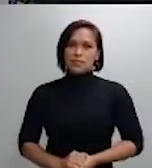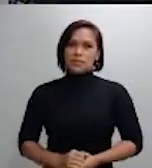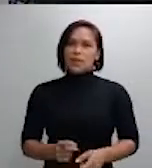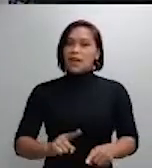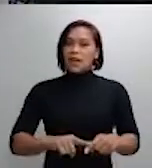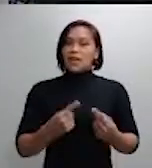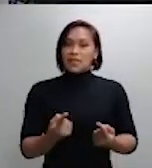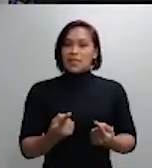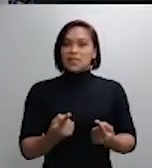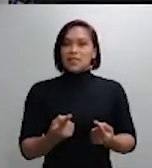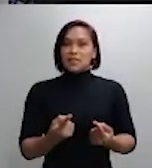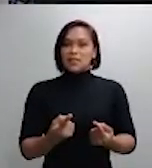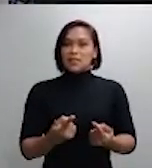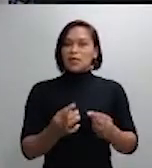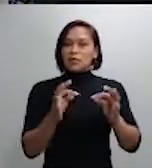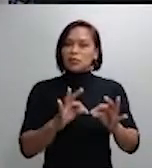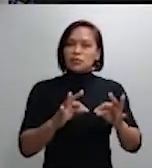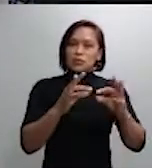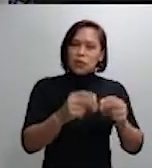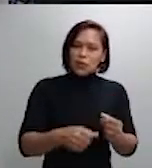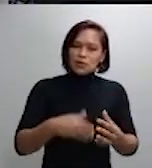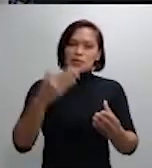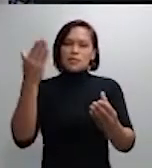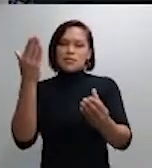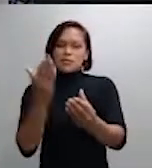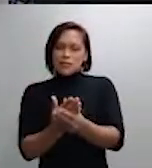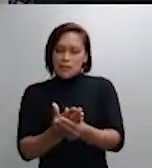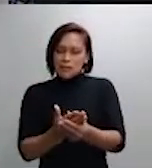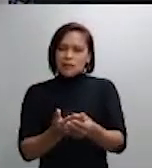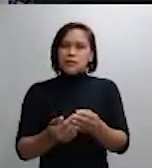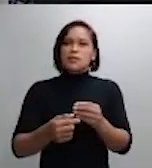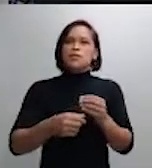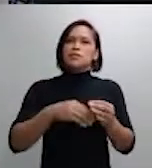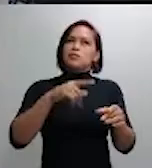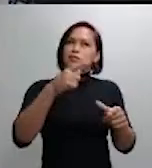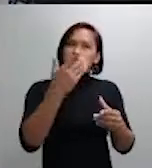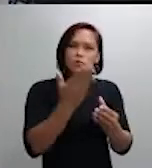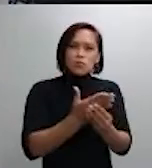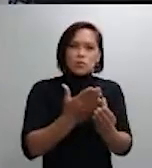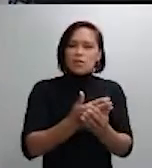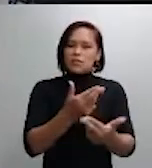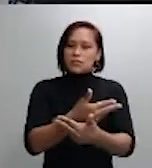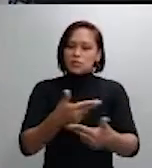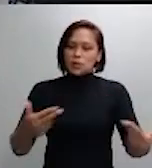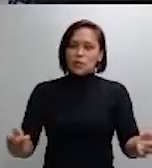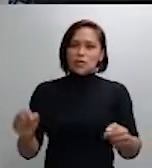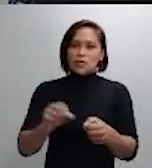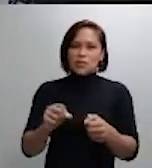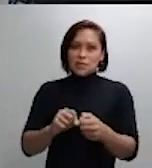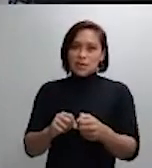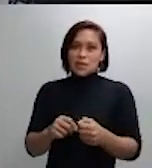recursos temerários, as ações temerárias, elas têm que ter como consequência o seguinte: